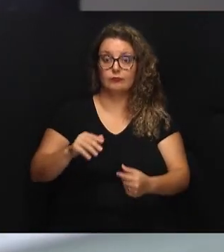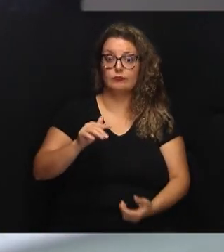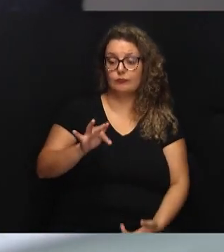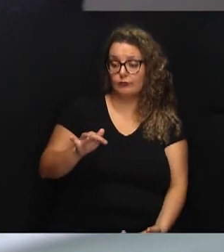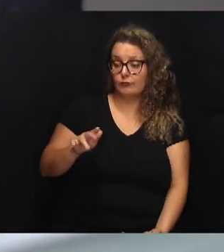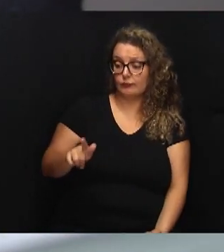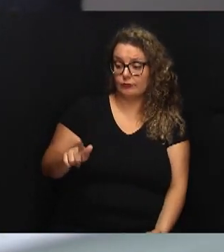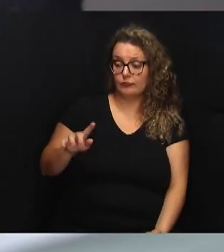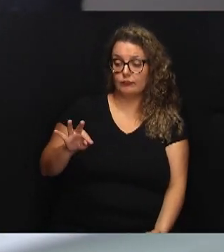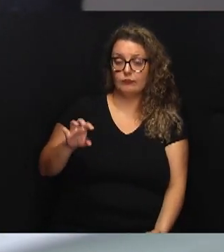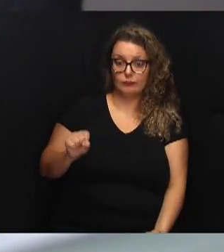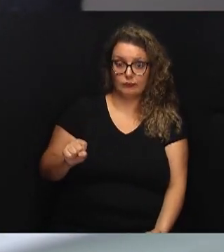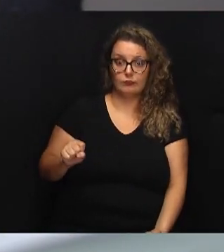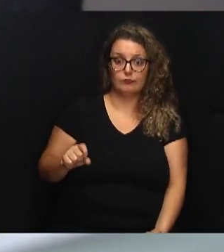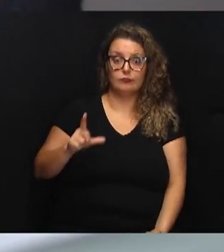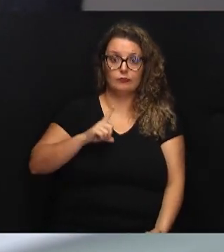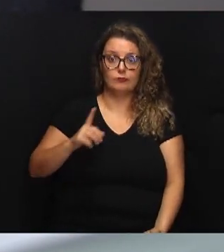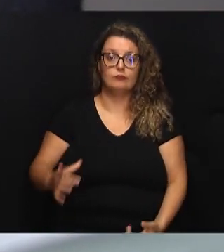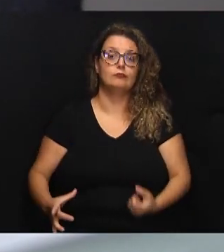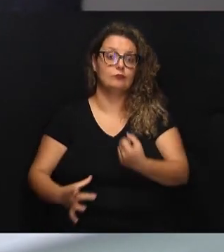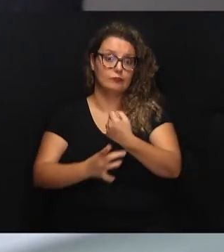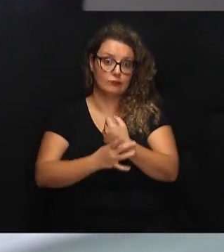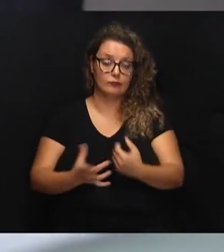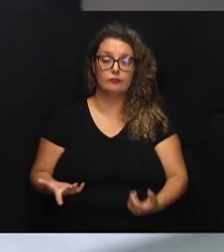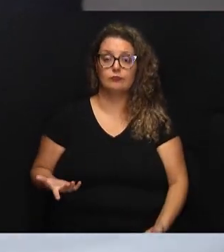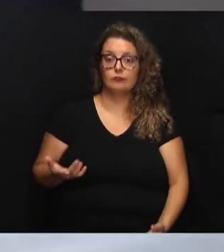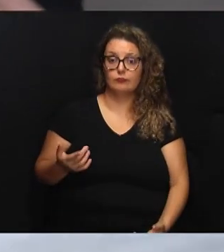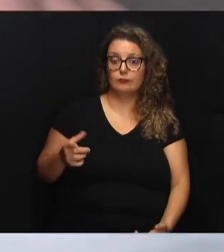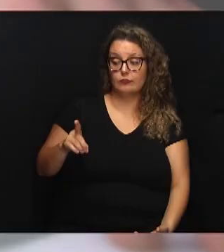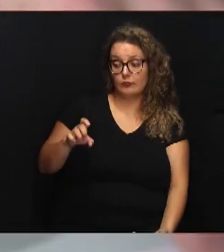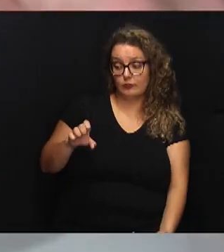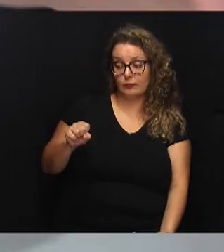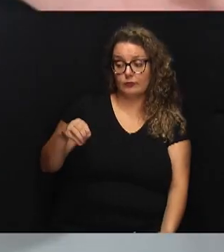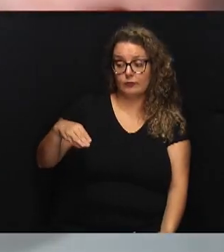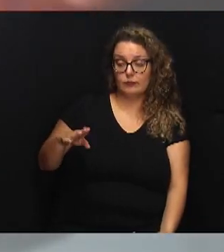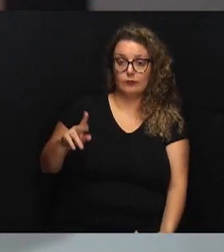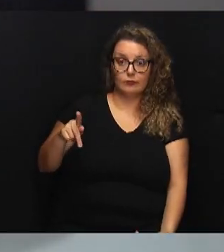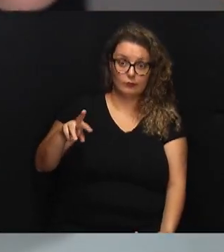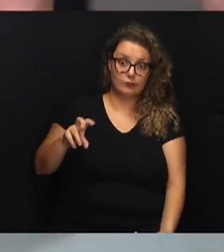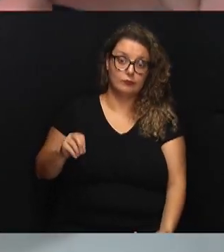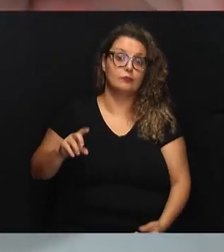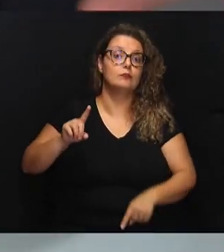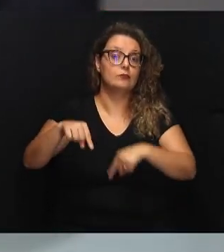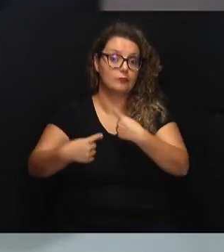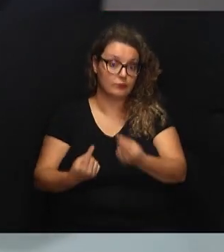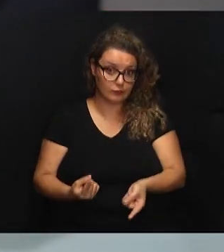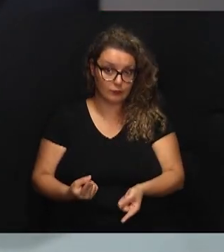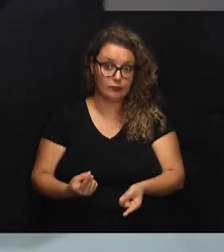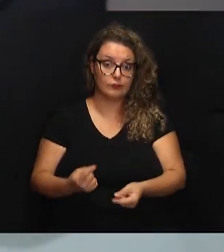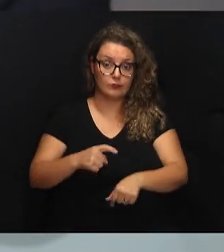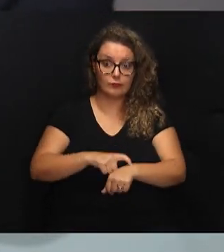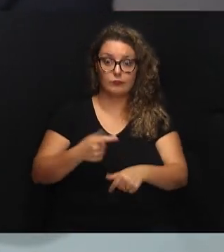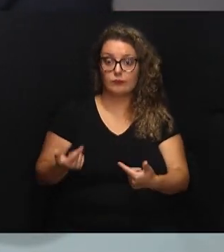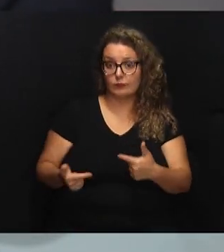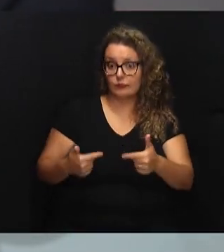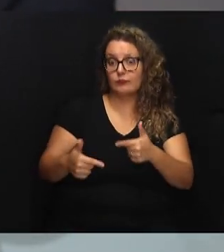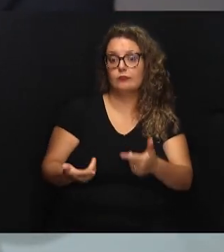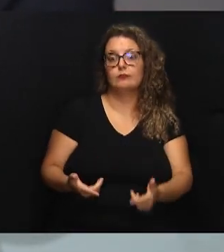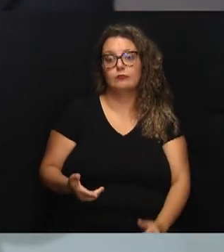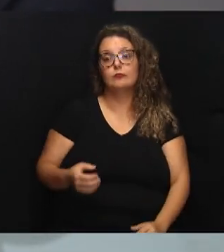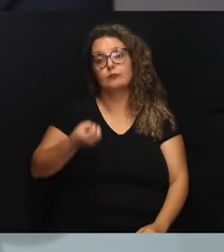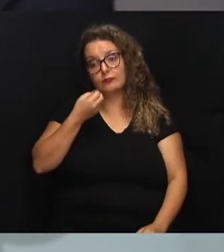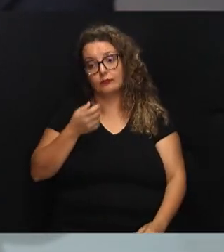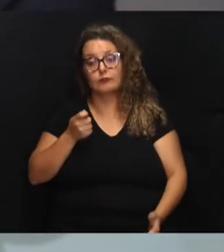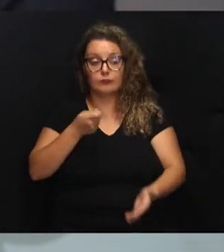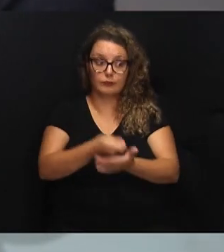garantia, né, você vai ter ainda o seguro-desemprego, né, se você tiver em vistas uma outra situação profissional, talvez valha a pena quitar essa dívida.